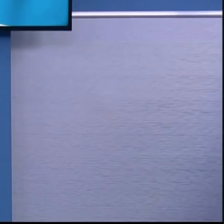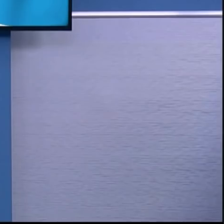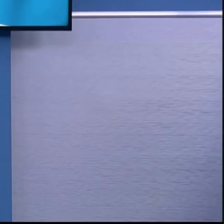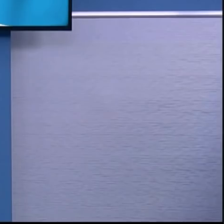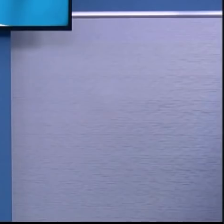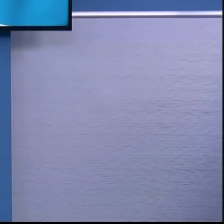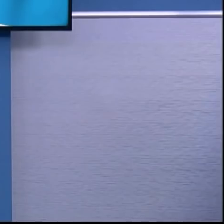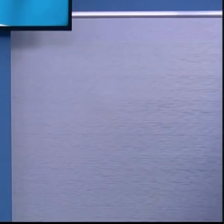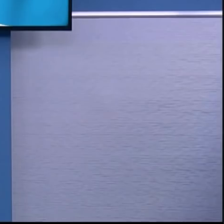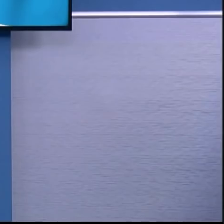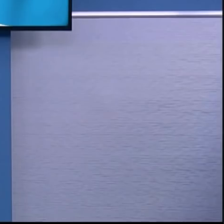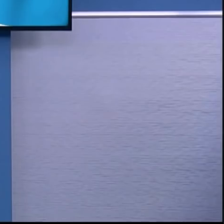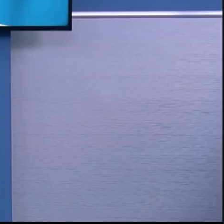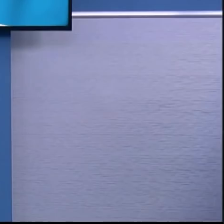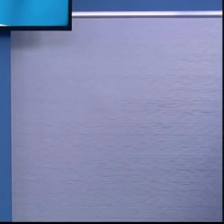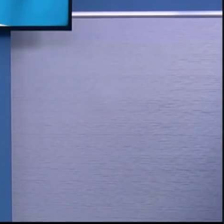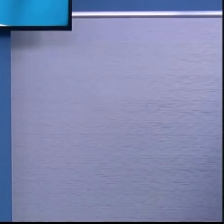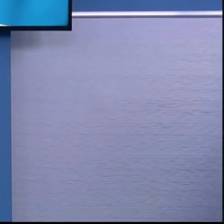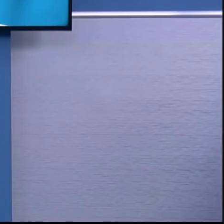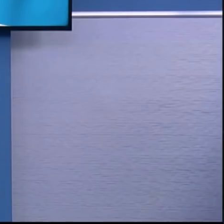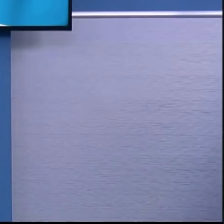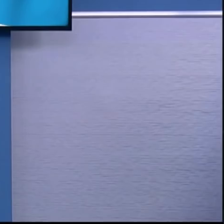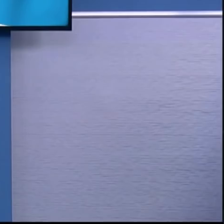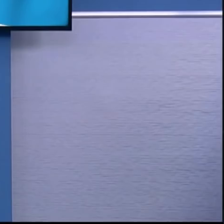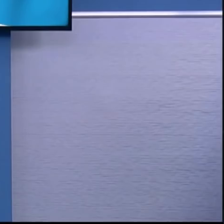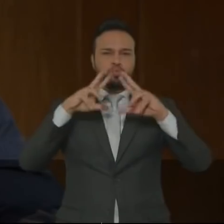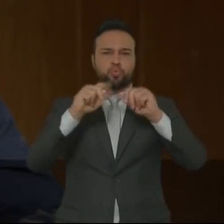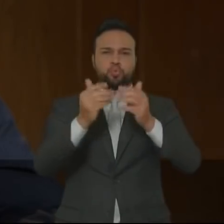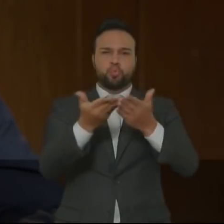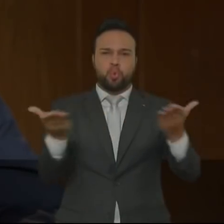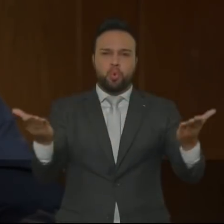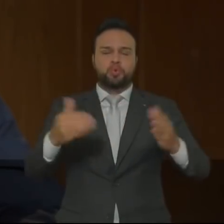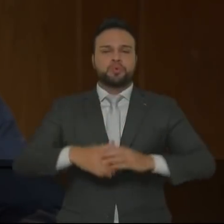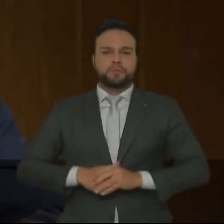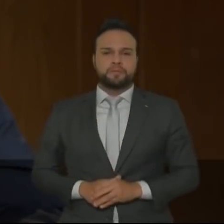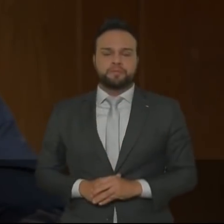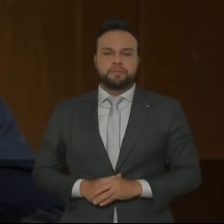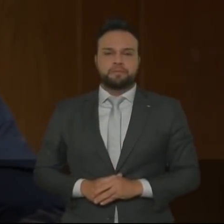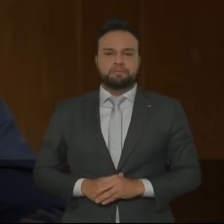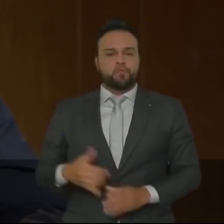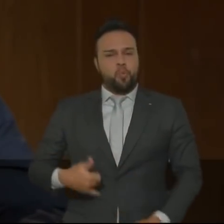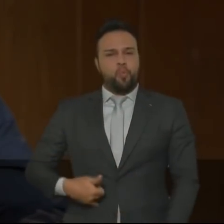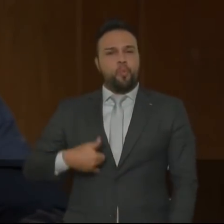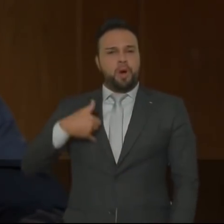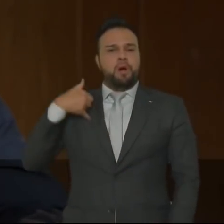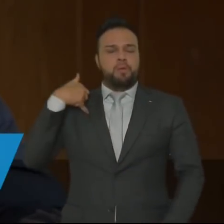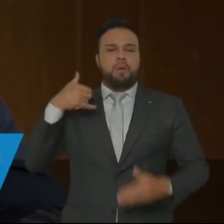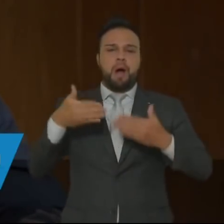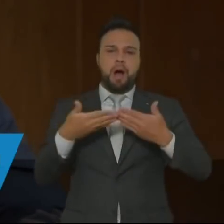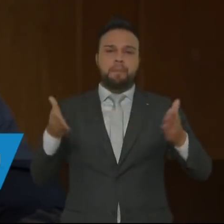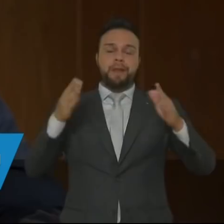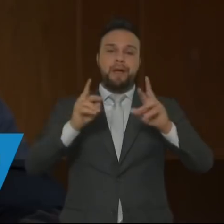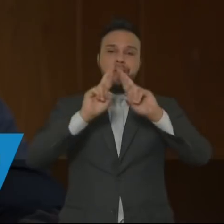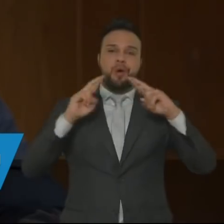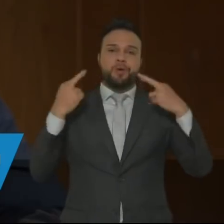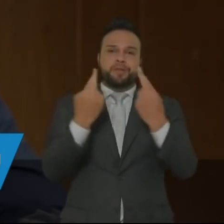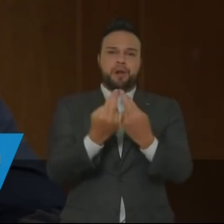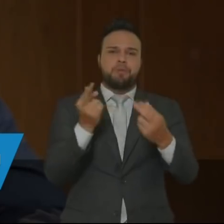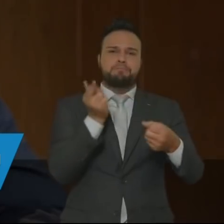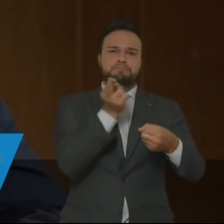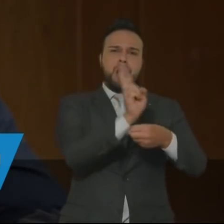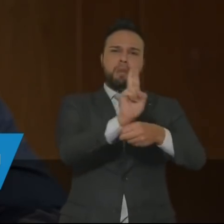Brasil e destacou As queimadas que atingem o pantanal e É uma honra abrir essa Assembleia